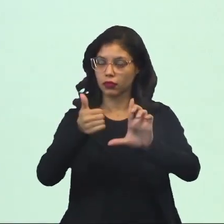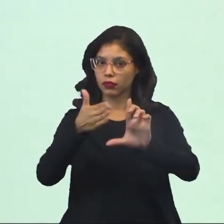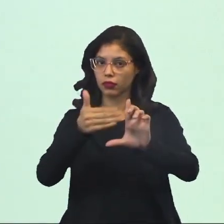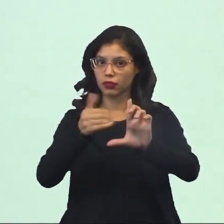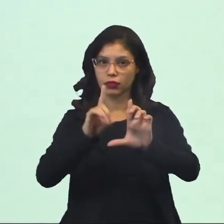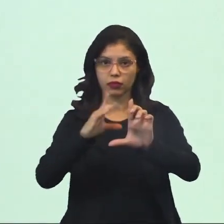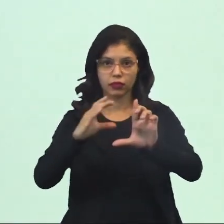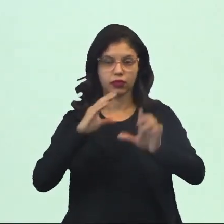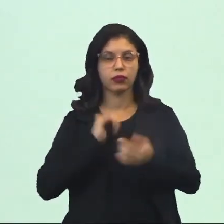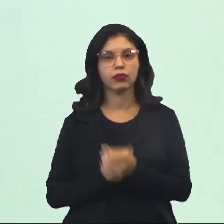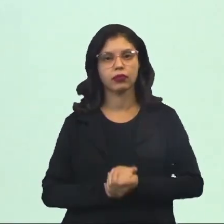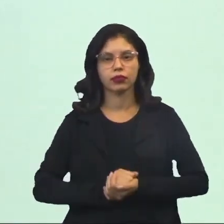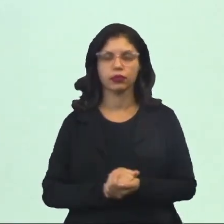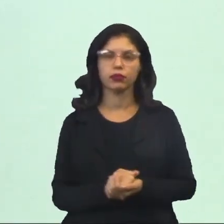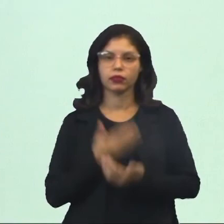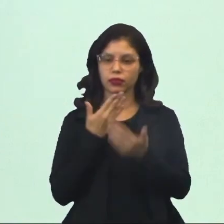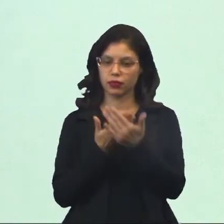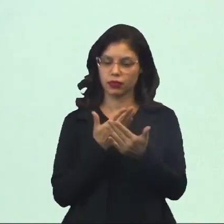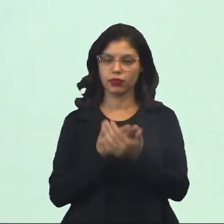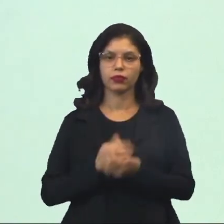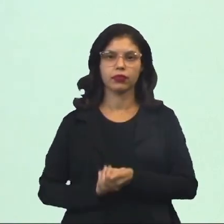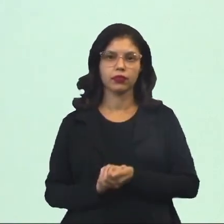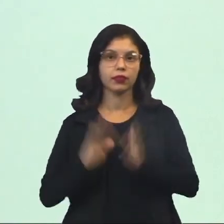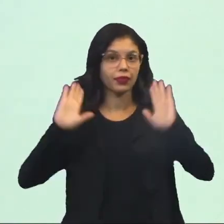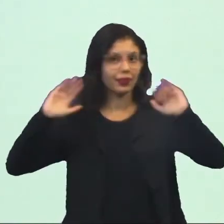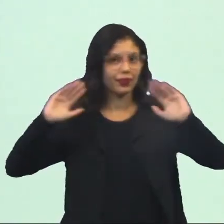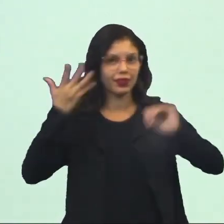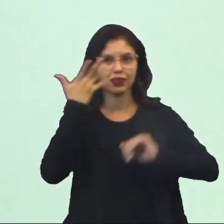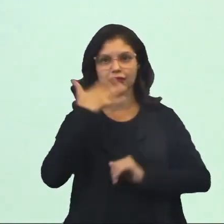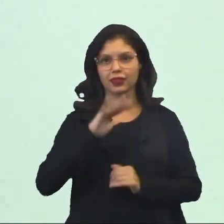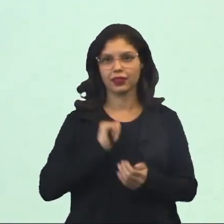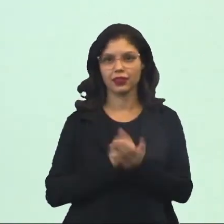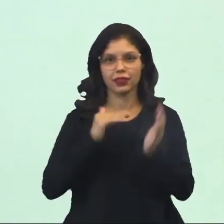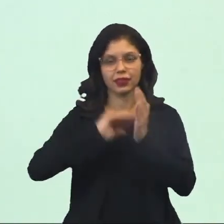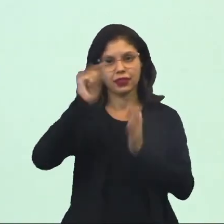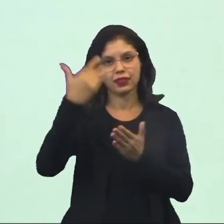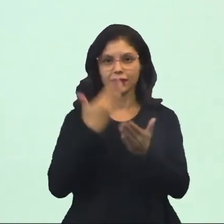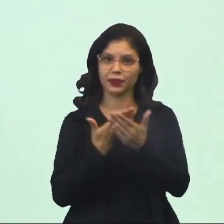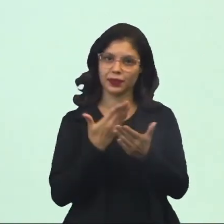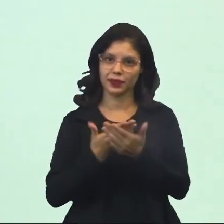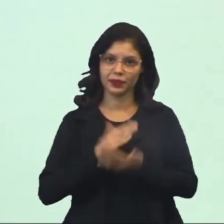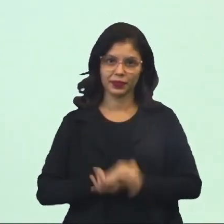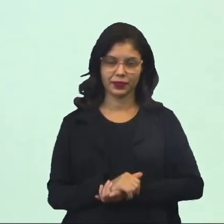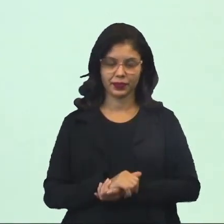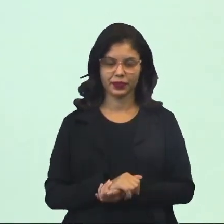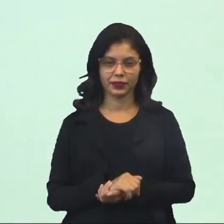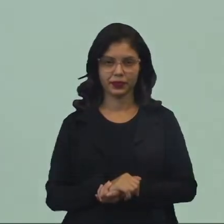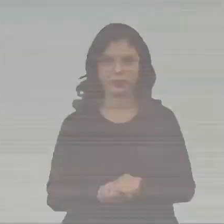essa e outras aulas na nossa plataforma Eduque. Tchau, tchau, turma, e até a próxima aula!